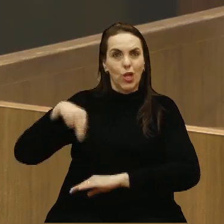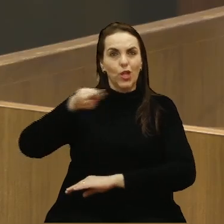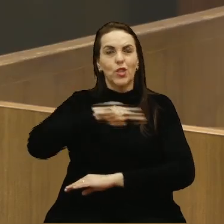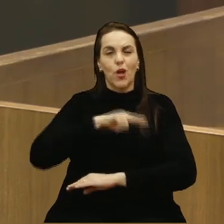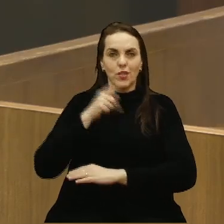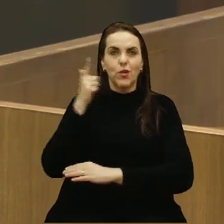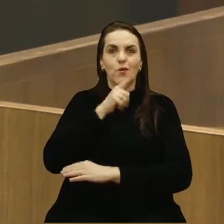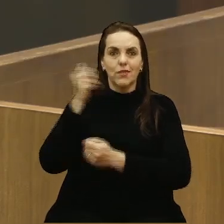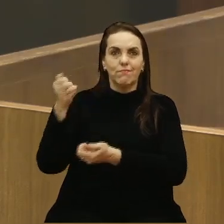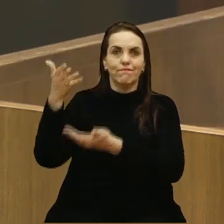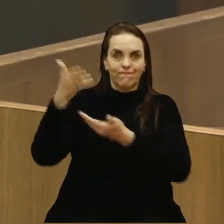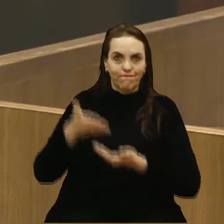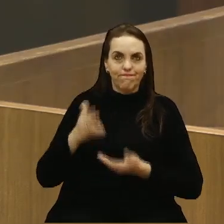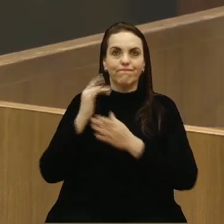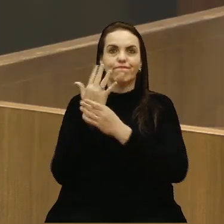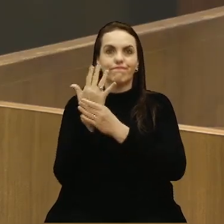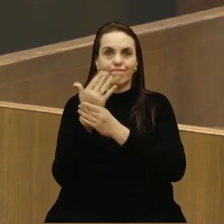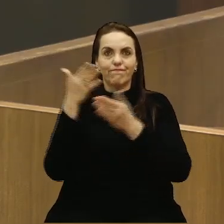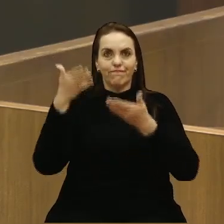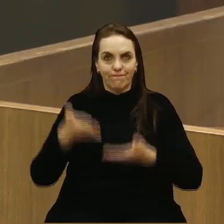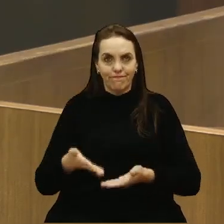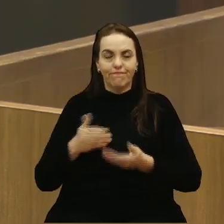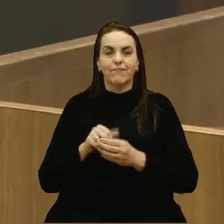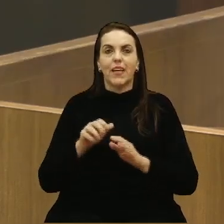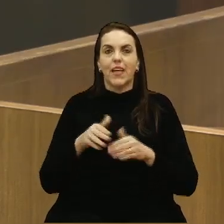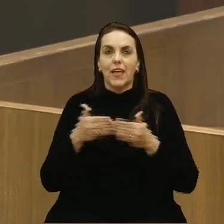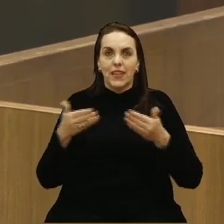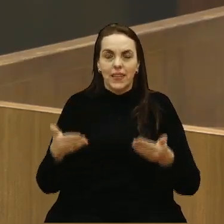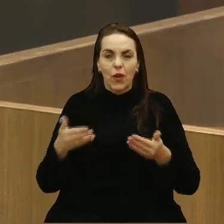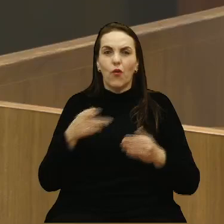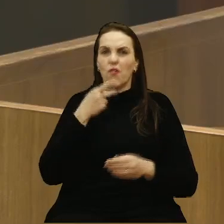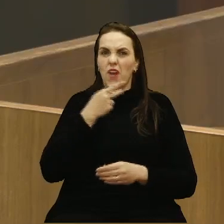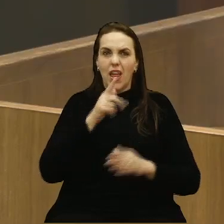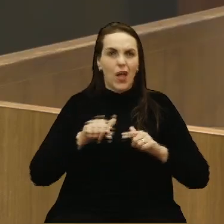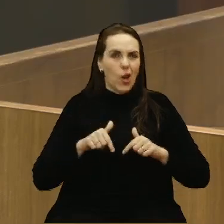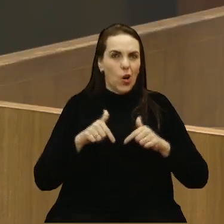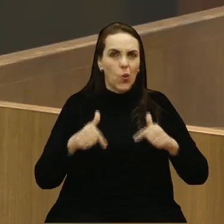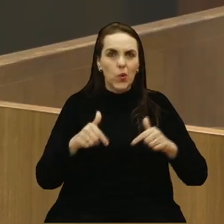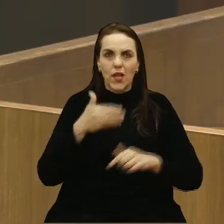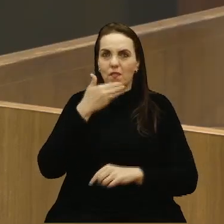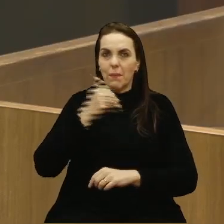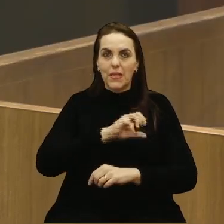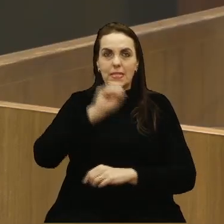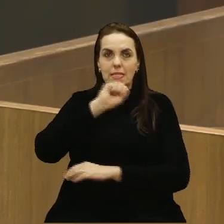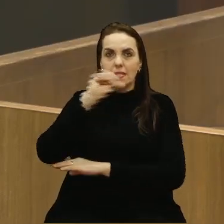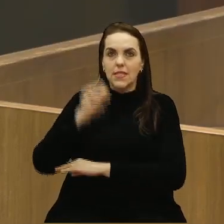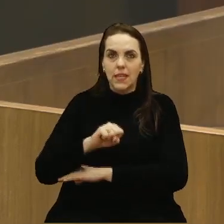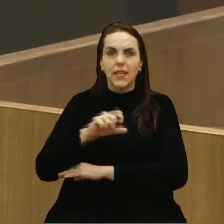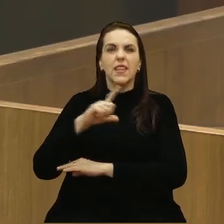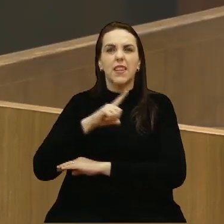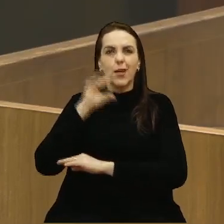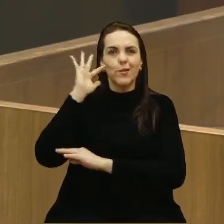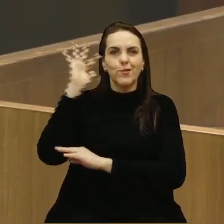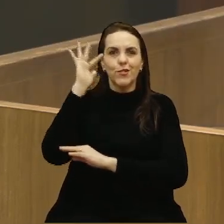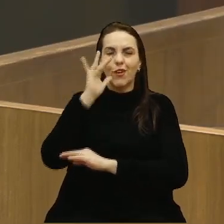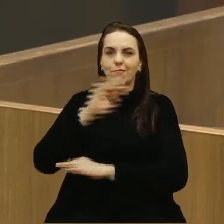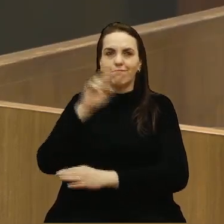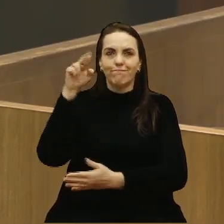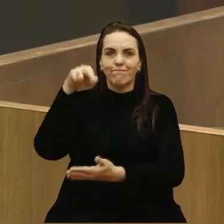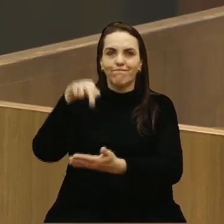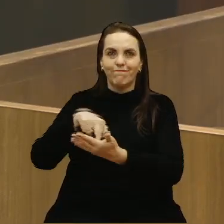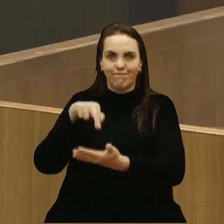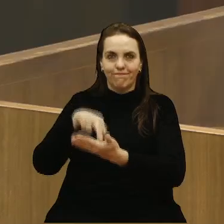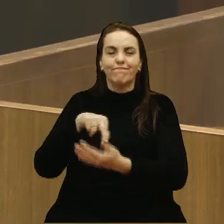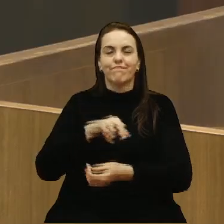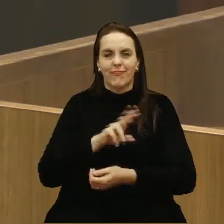contemplados, então, com a Universidade Federal do Rio Grande do Sul. Portanto, dizer que a luta vale a pena sim e que nós teremos esse sonho se tornando realidade. E